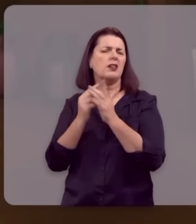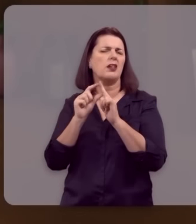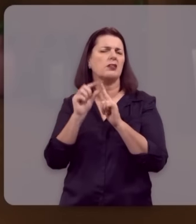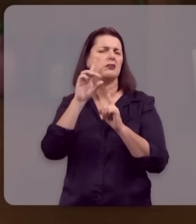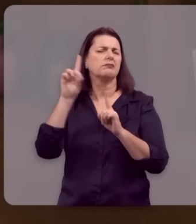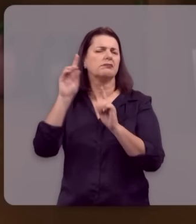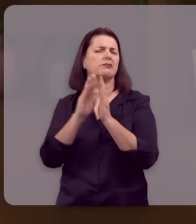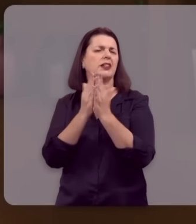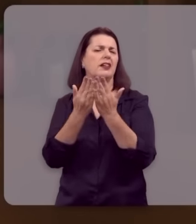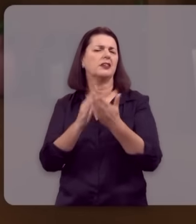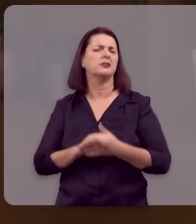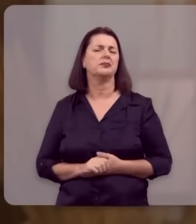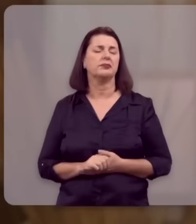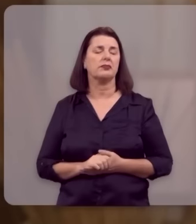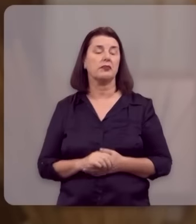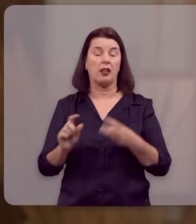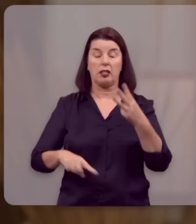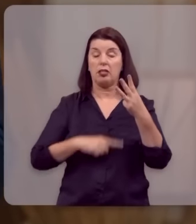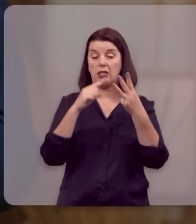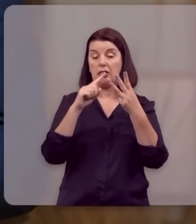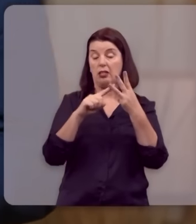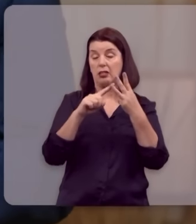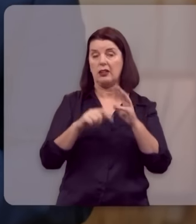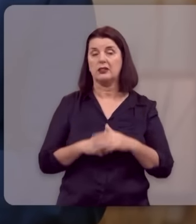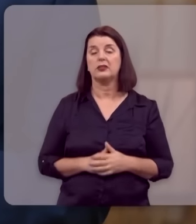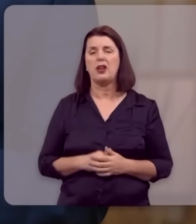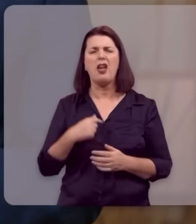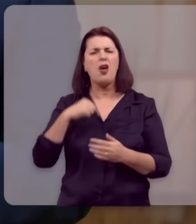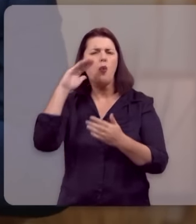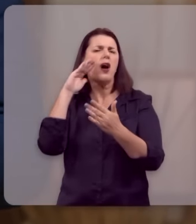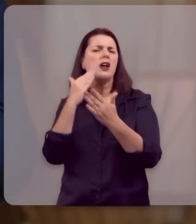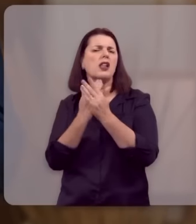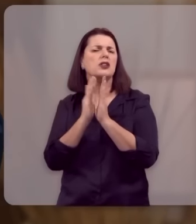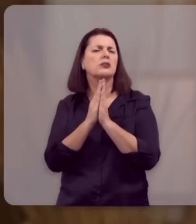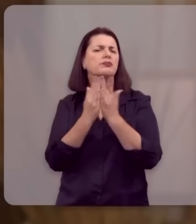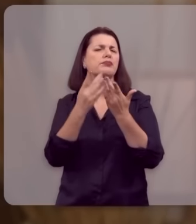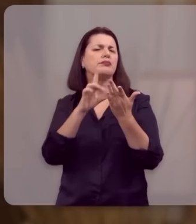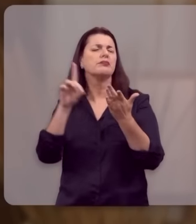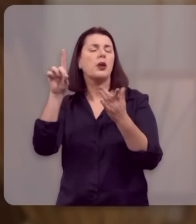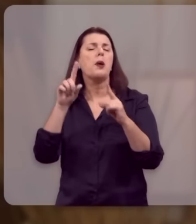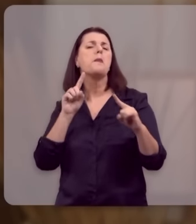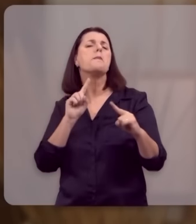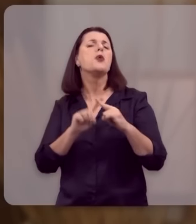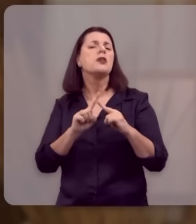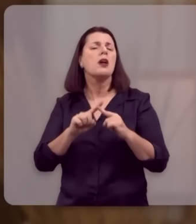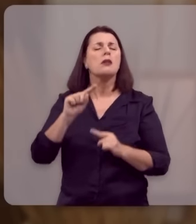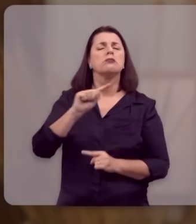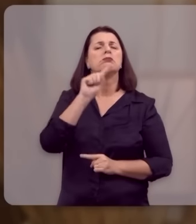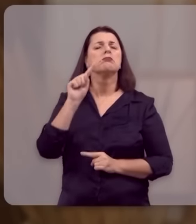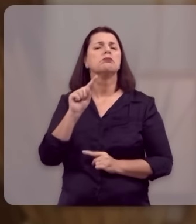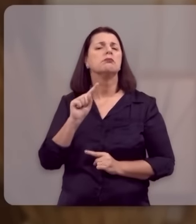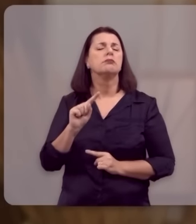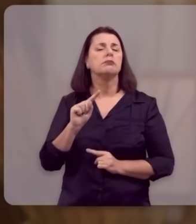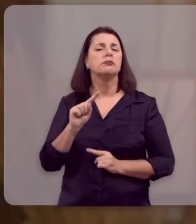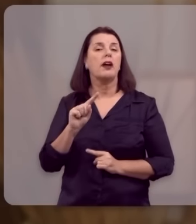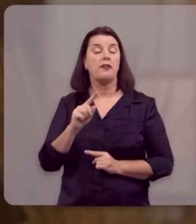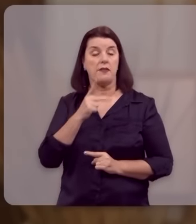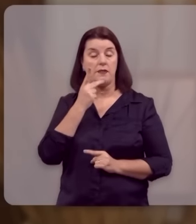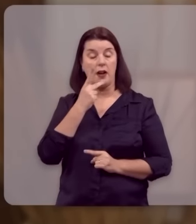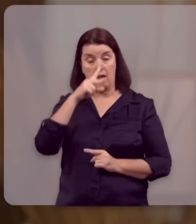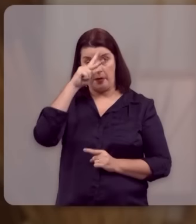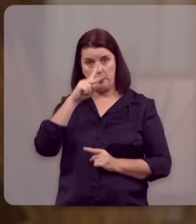Bíblia. Mas em terceiro lugar, eu creio na Bíblia, porque a Bíblia mesmo diz de si